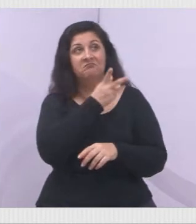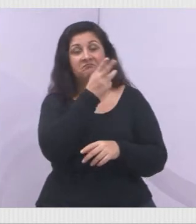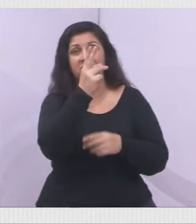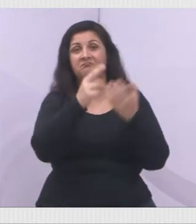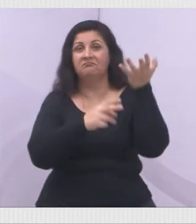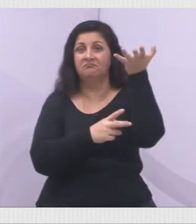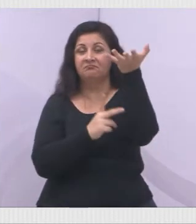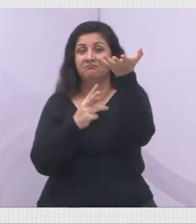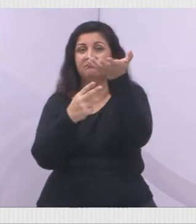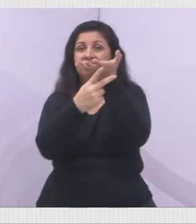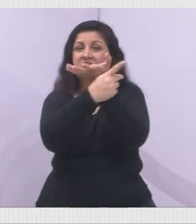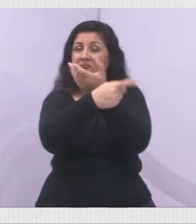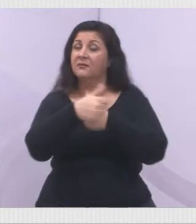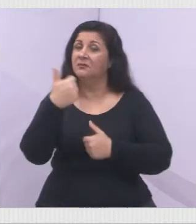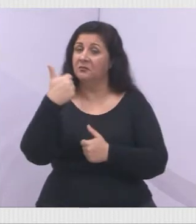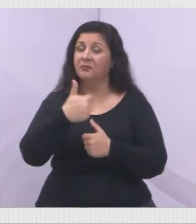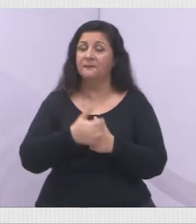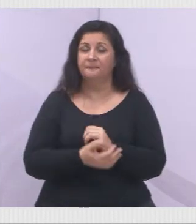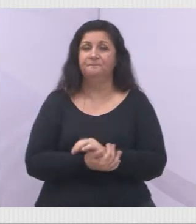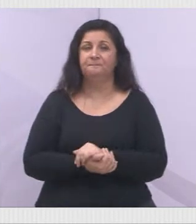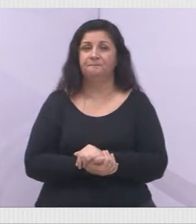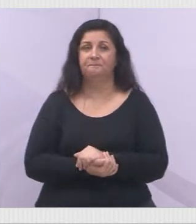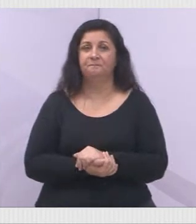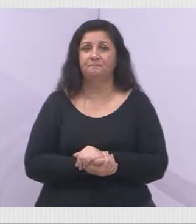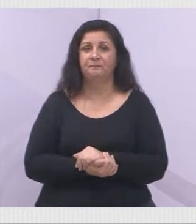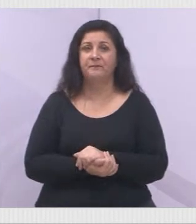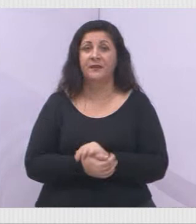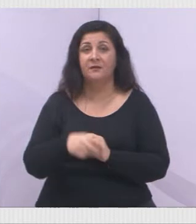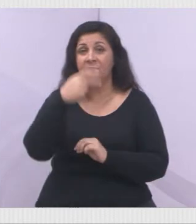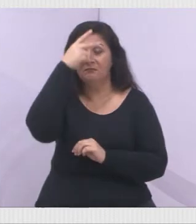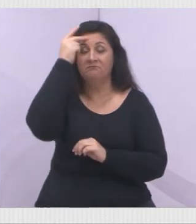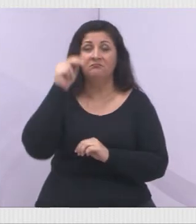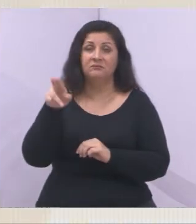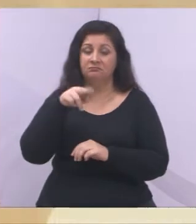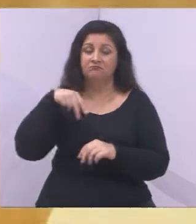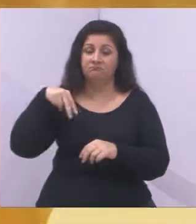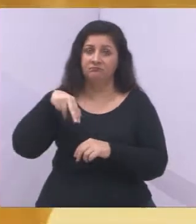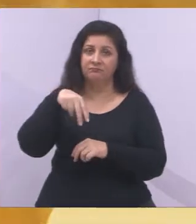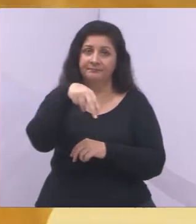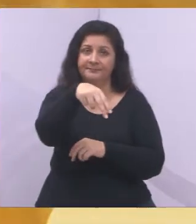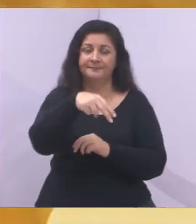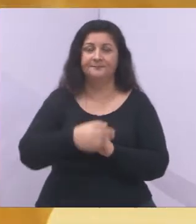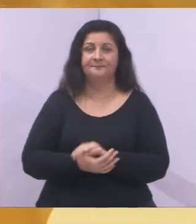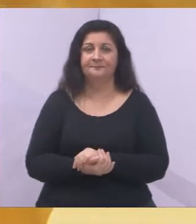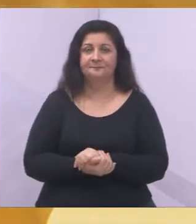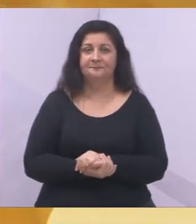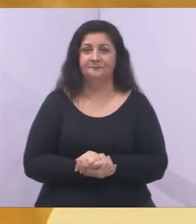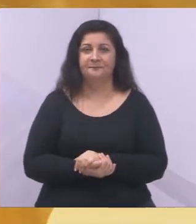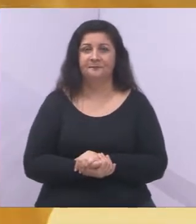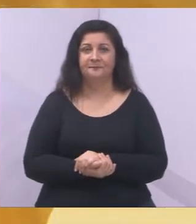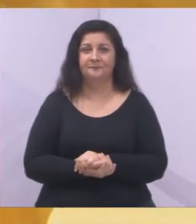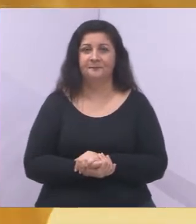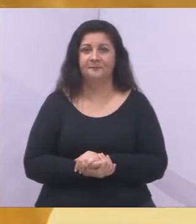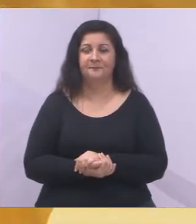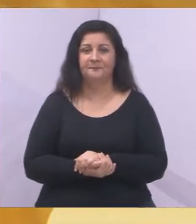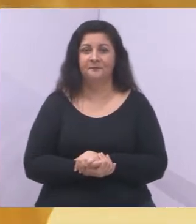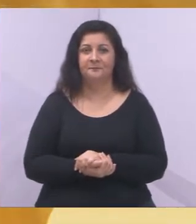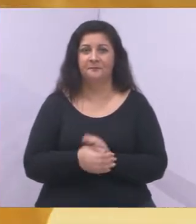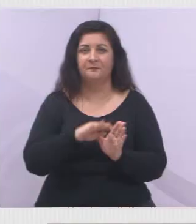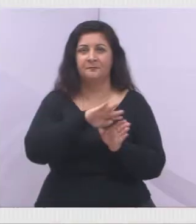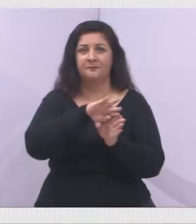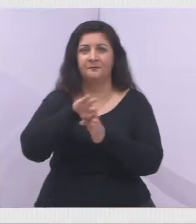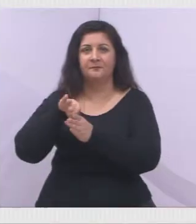também para os moradores, para os usuários, né, que passam por ali. Pode ir para o próximo, por